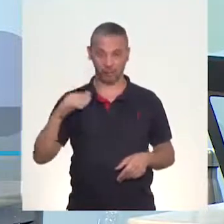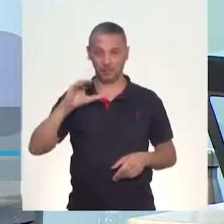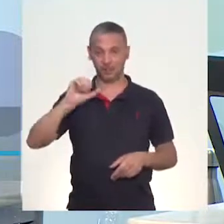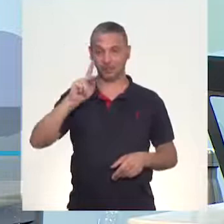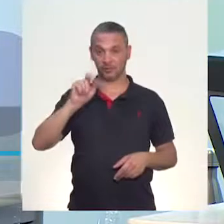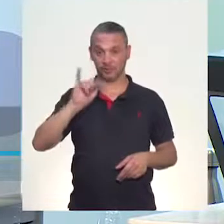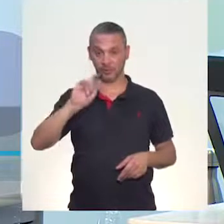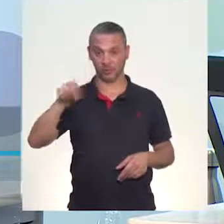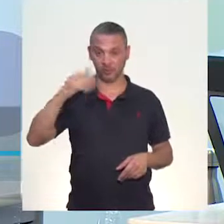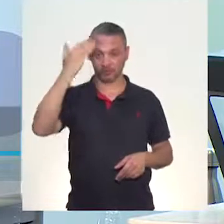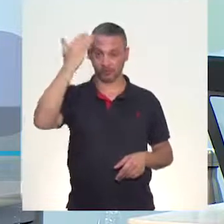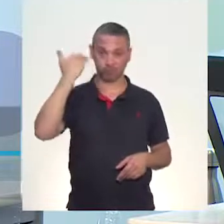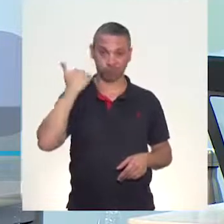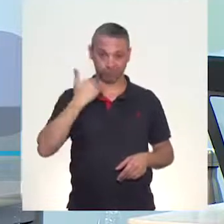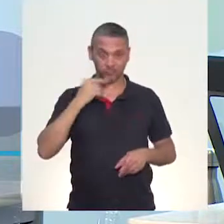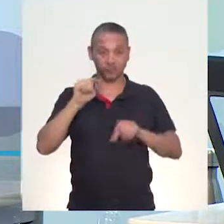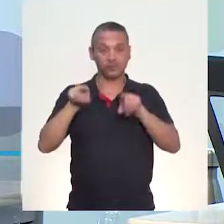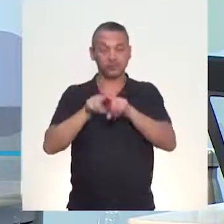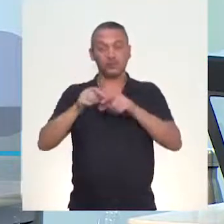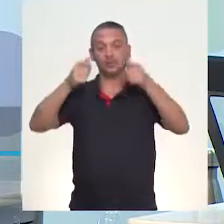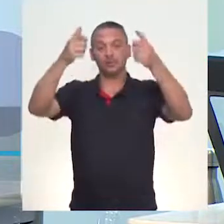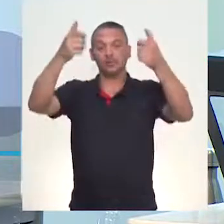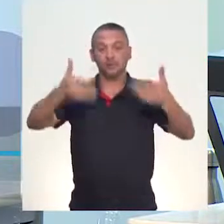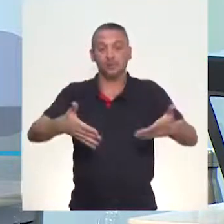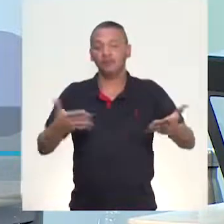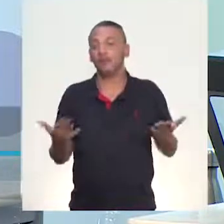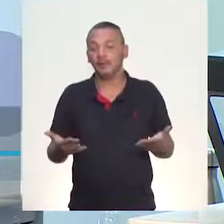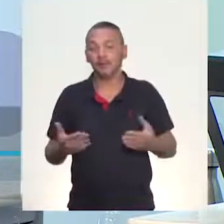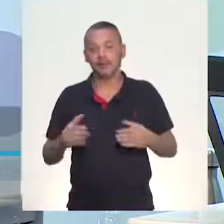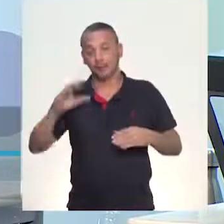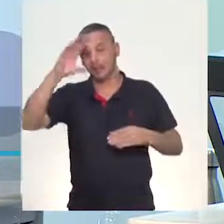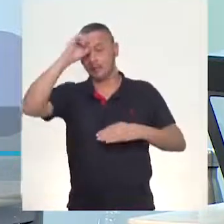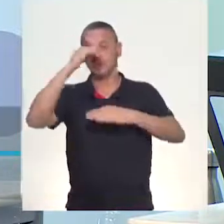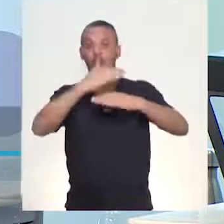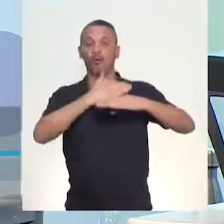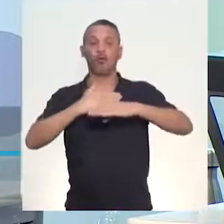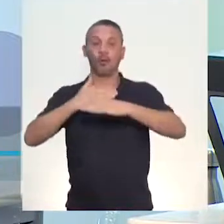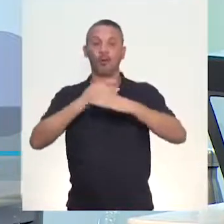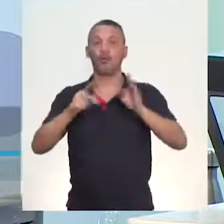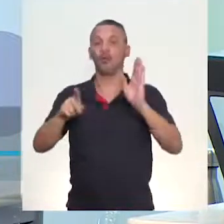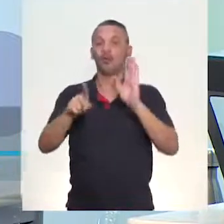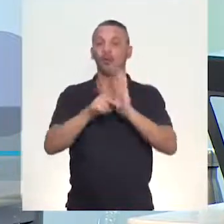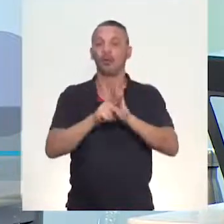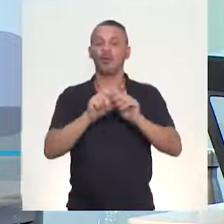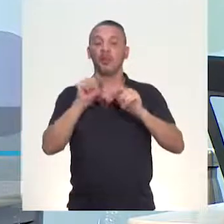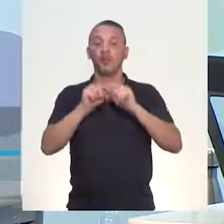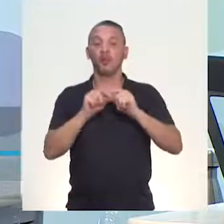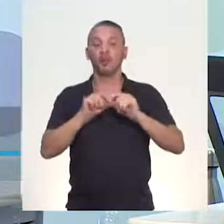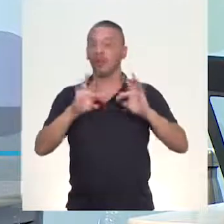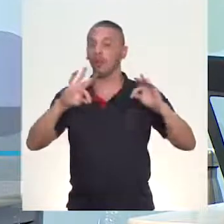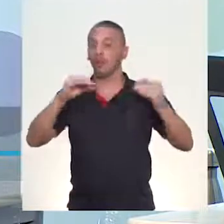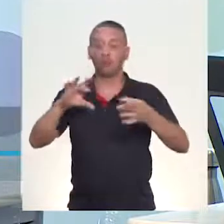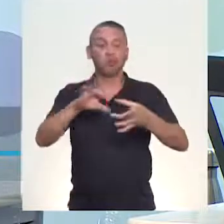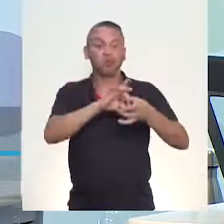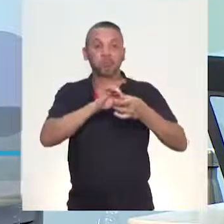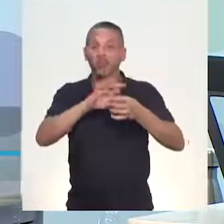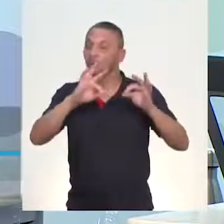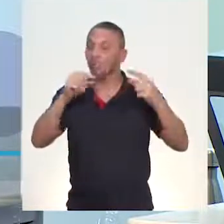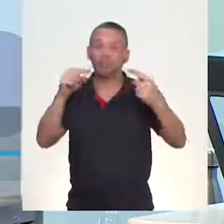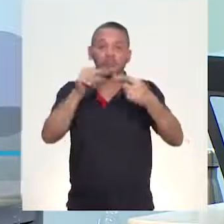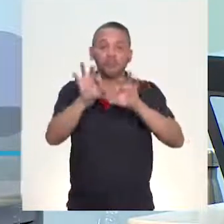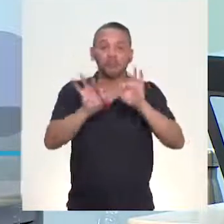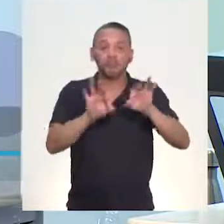coloca para a gente, né, o senso comum, ele tem esta certa natureza generalizadora, né?